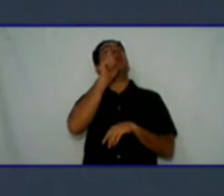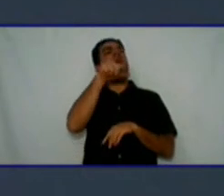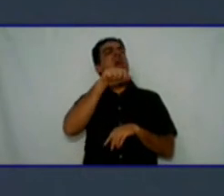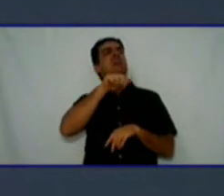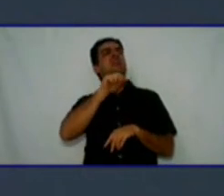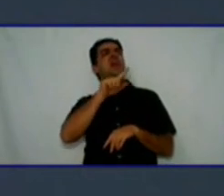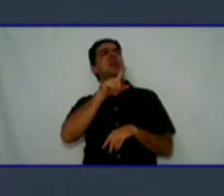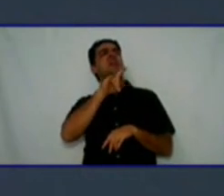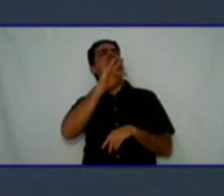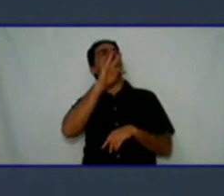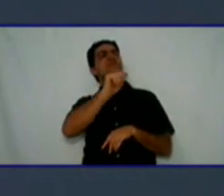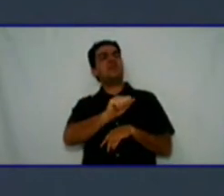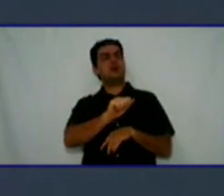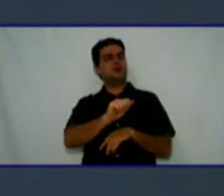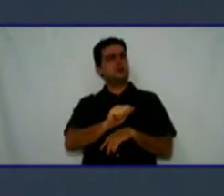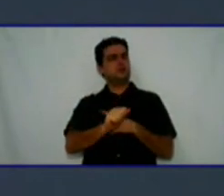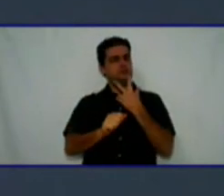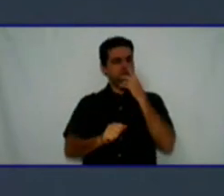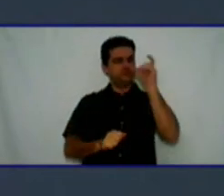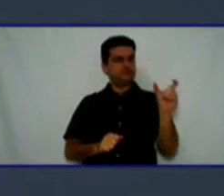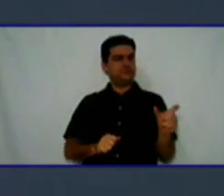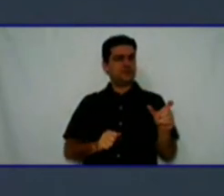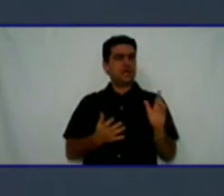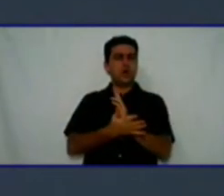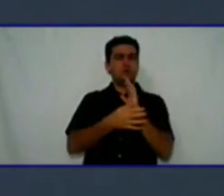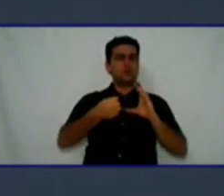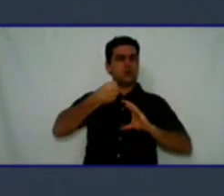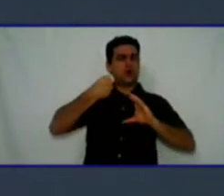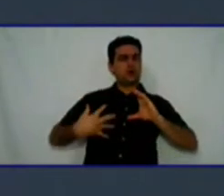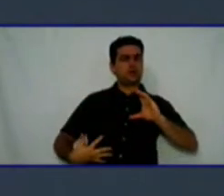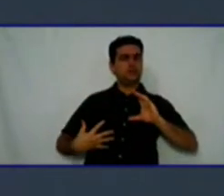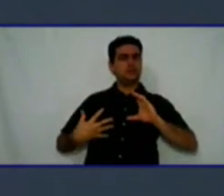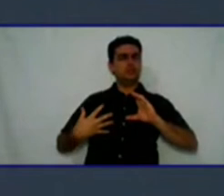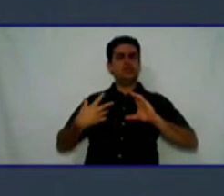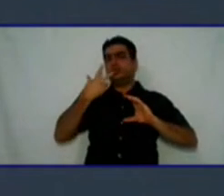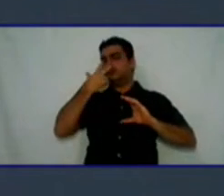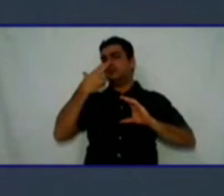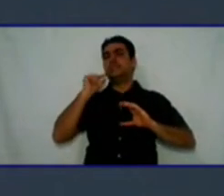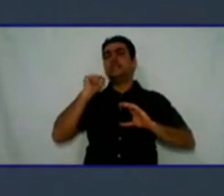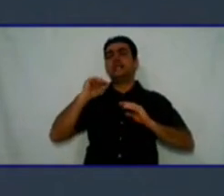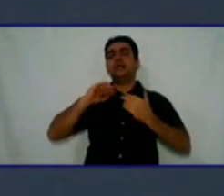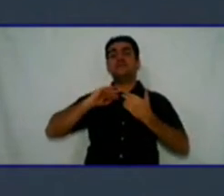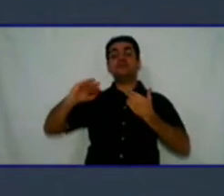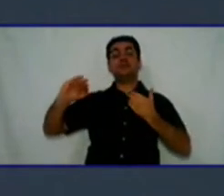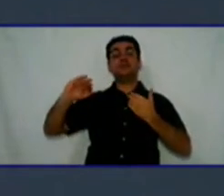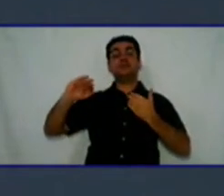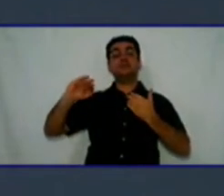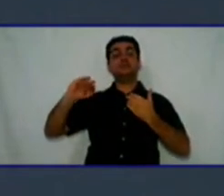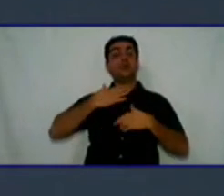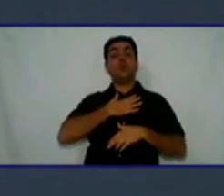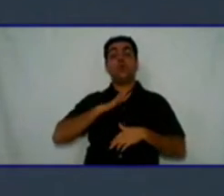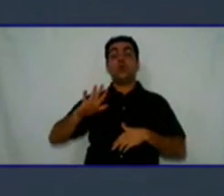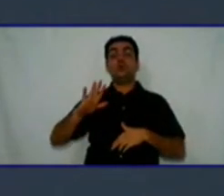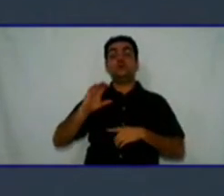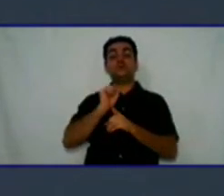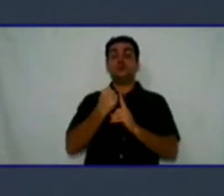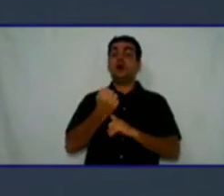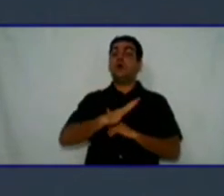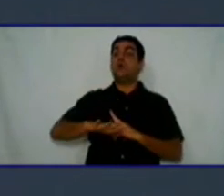busca atribuir a um ser humano características como a de rejeição a determinados estratos